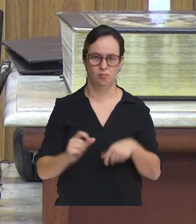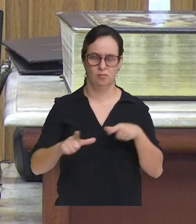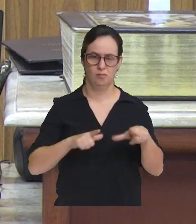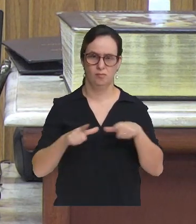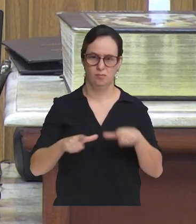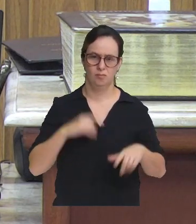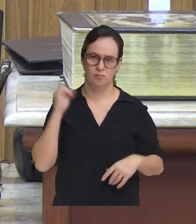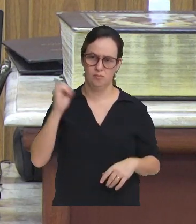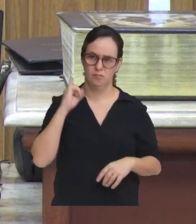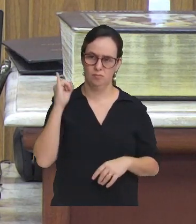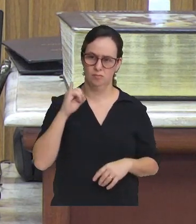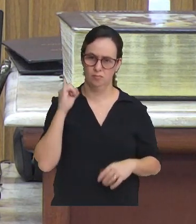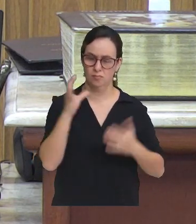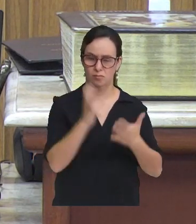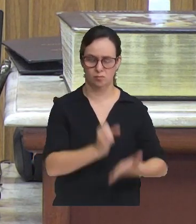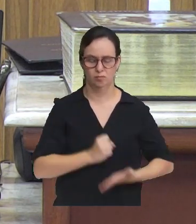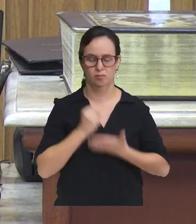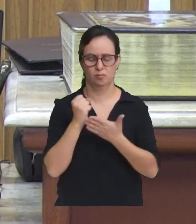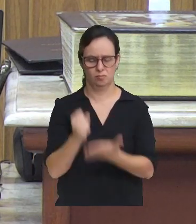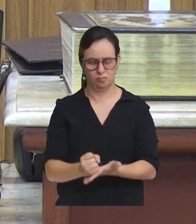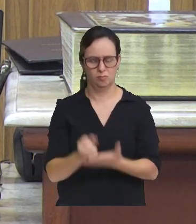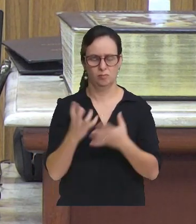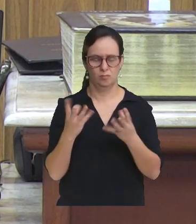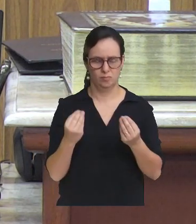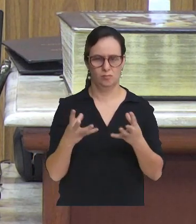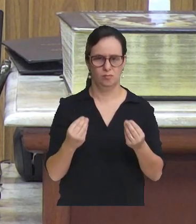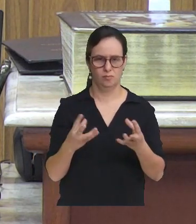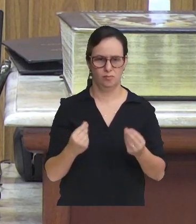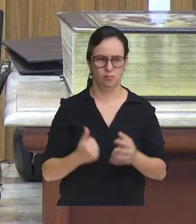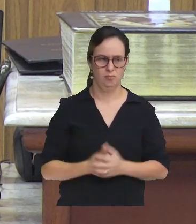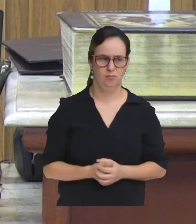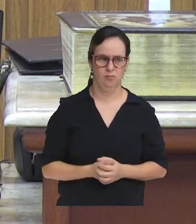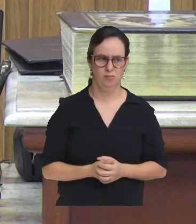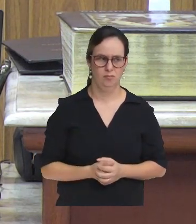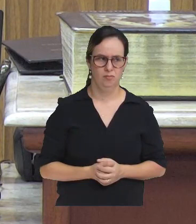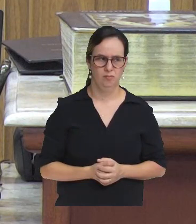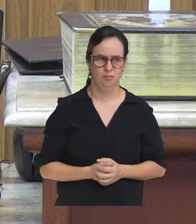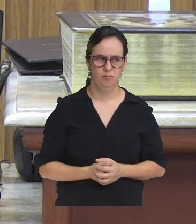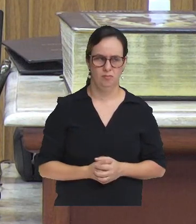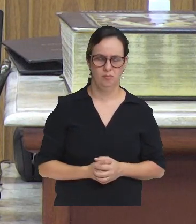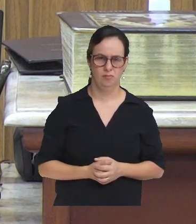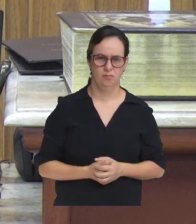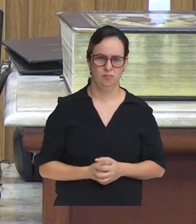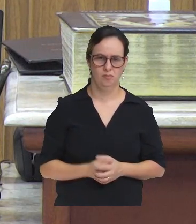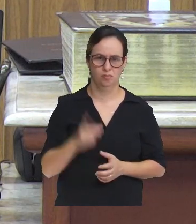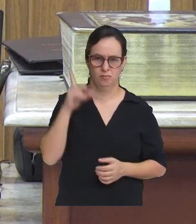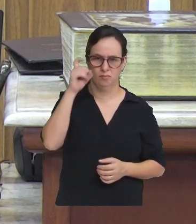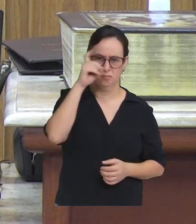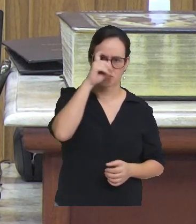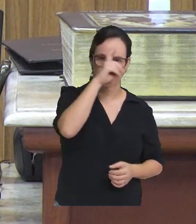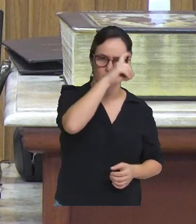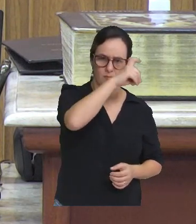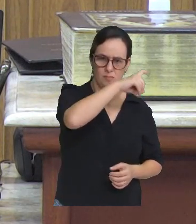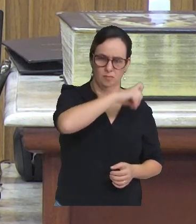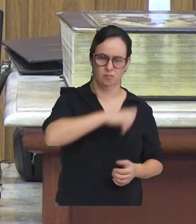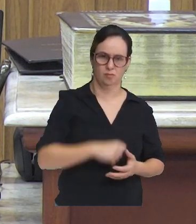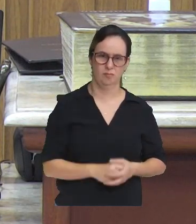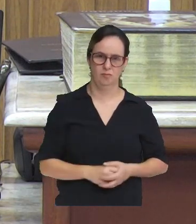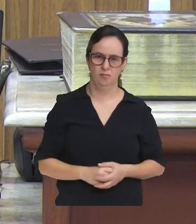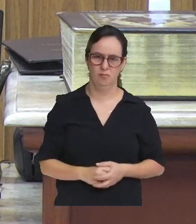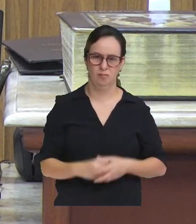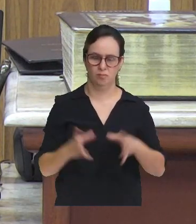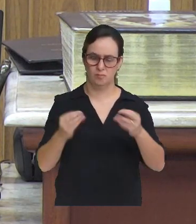tem contribuído e muito. Pena que, por várias vezes, é sabido